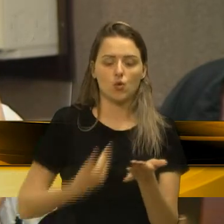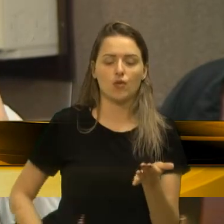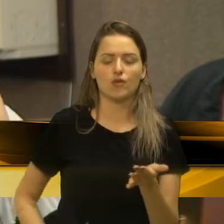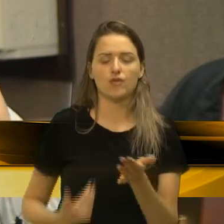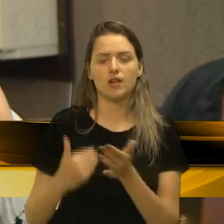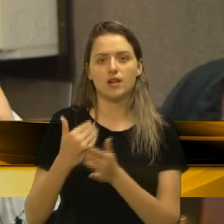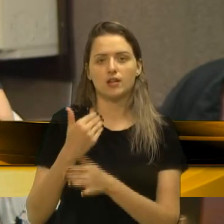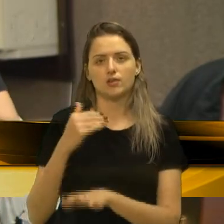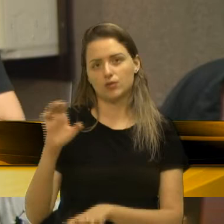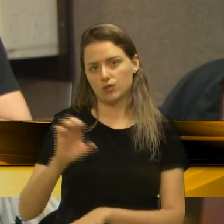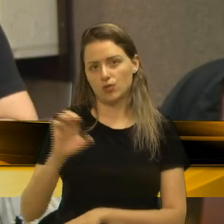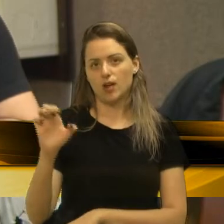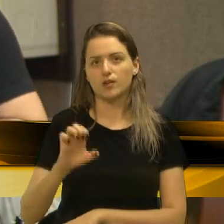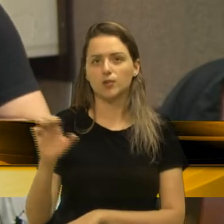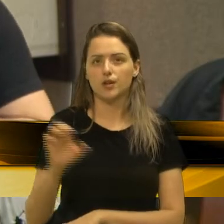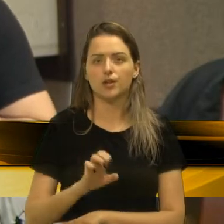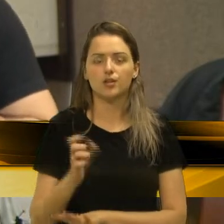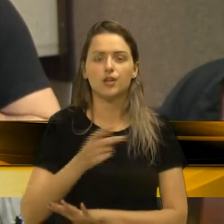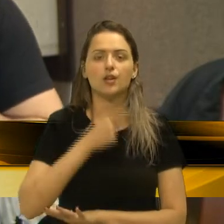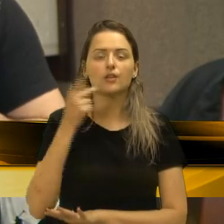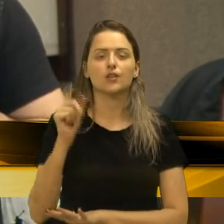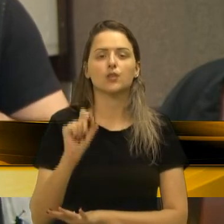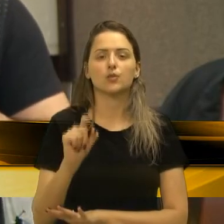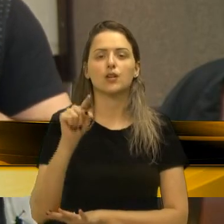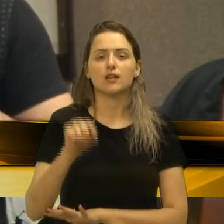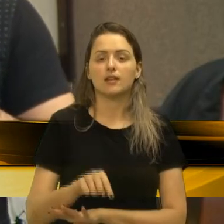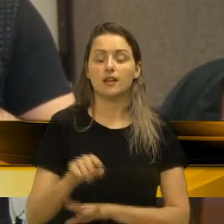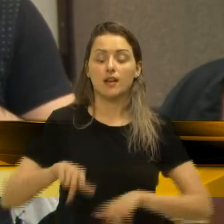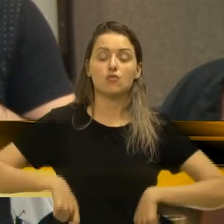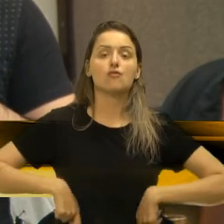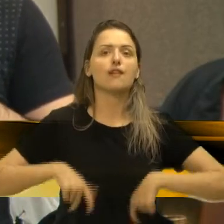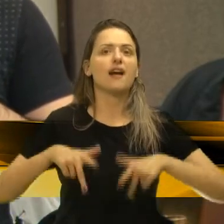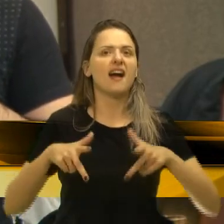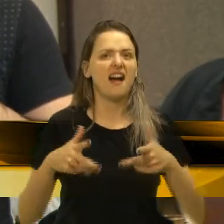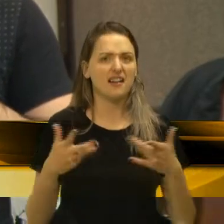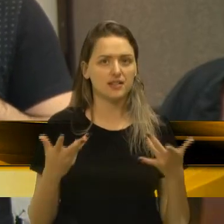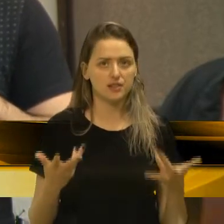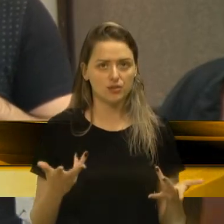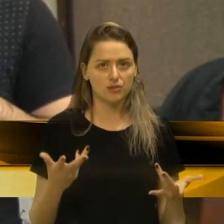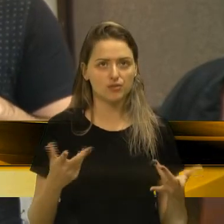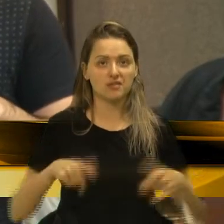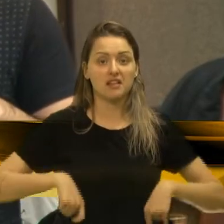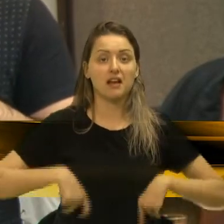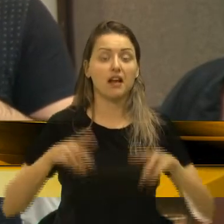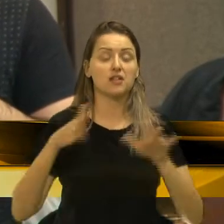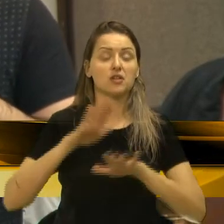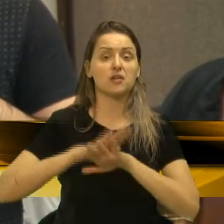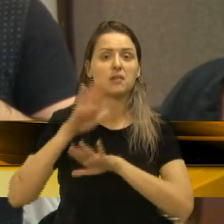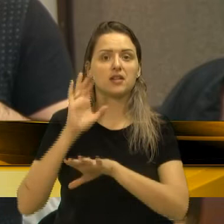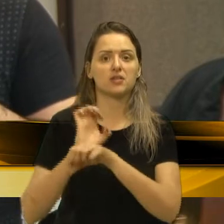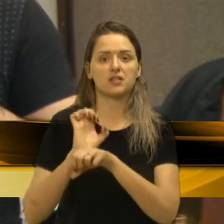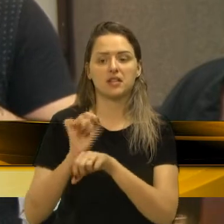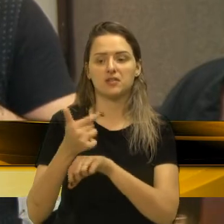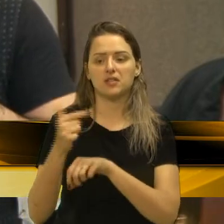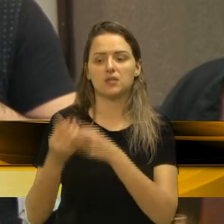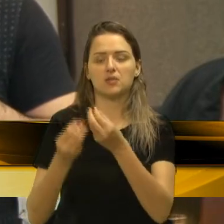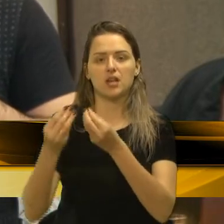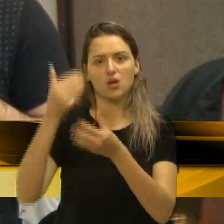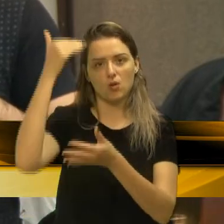Leite, dizendo que era um custo, que eram gastos a mais para o Estado que não tem mais como